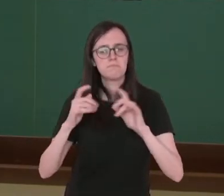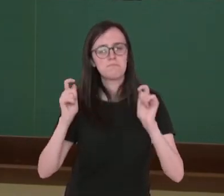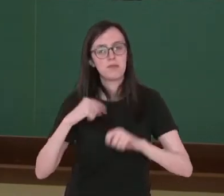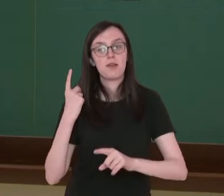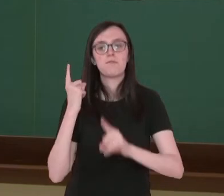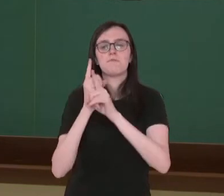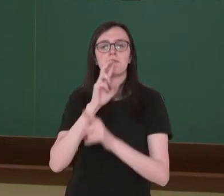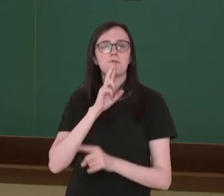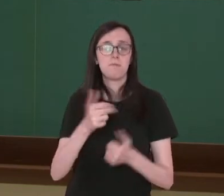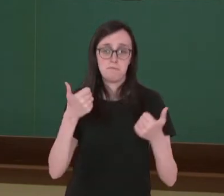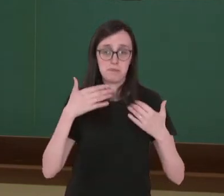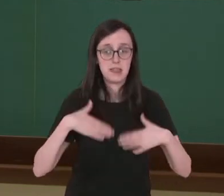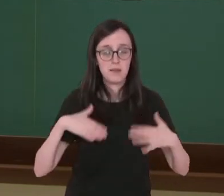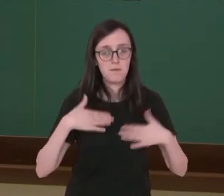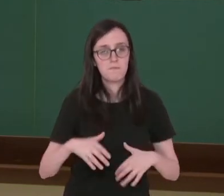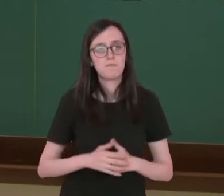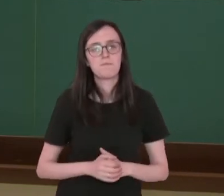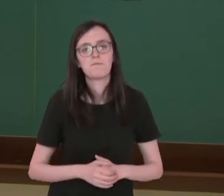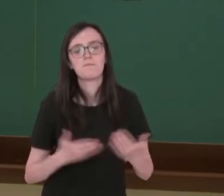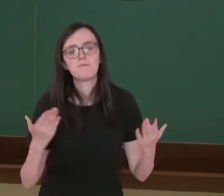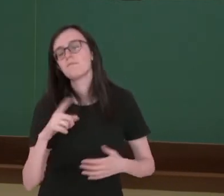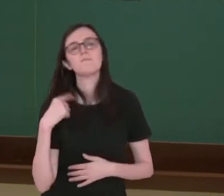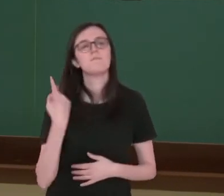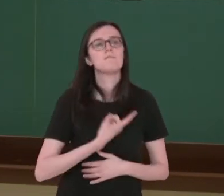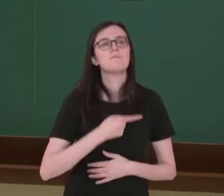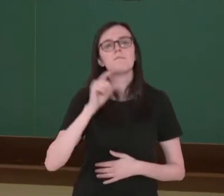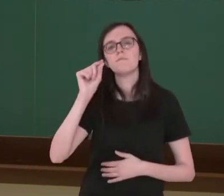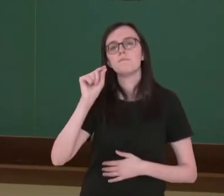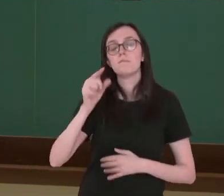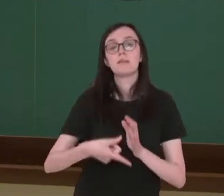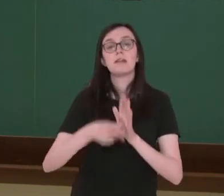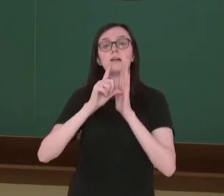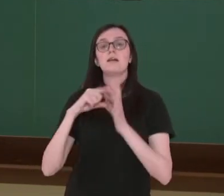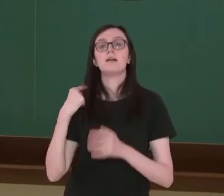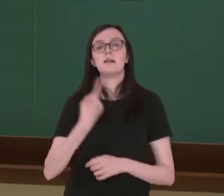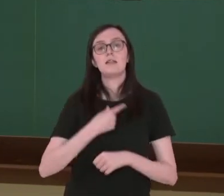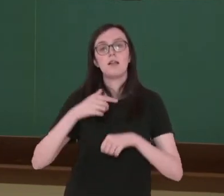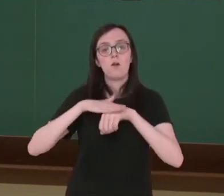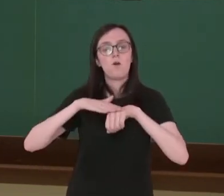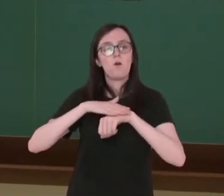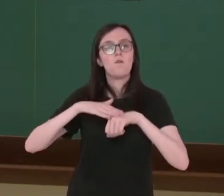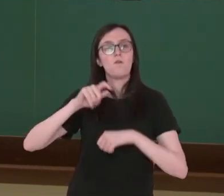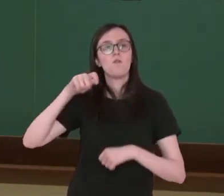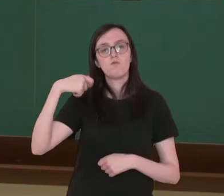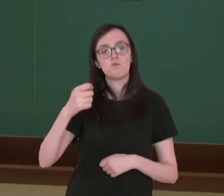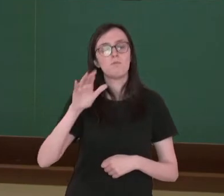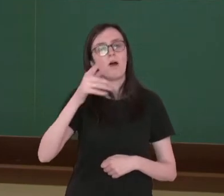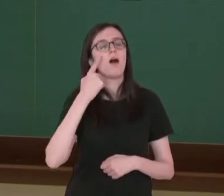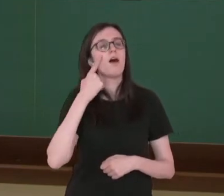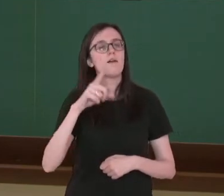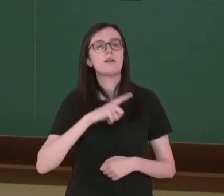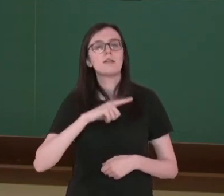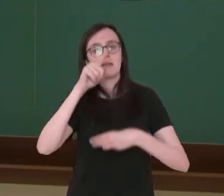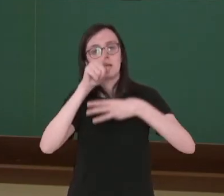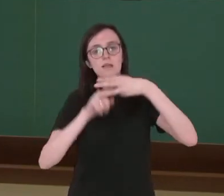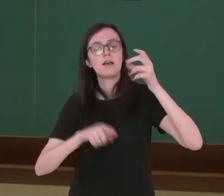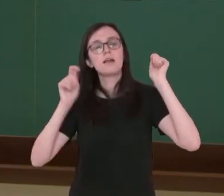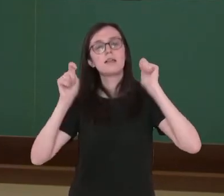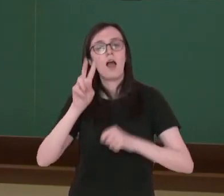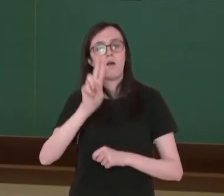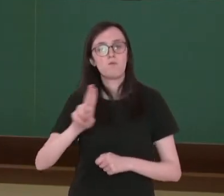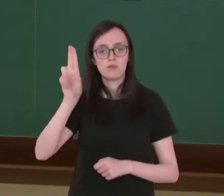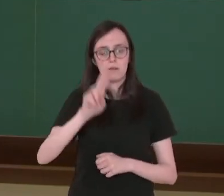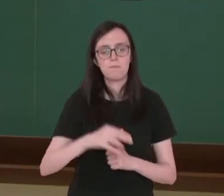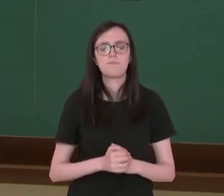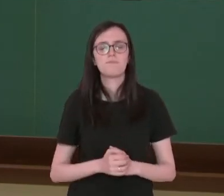procurando. Tranquilo? Vamos para o terceiro agora, aqui antes da gente falar da representação aqui, 3 possibilidades de representação.